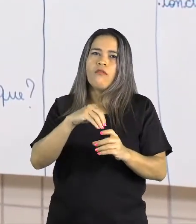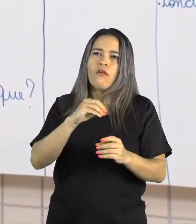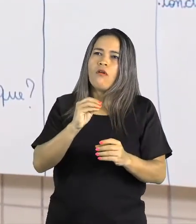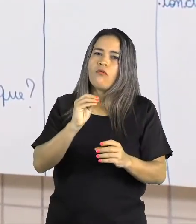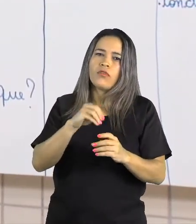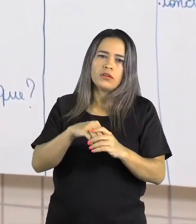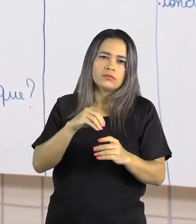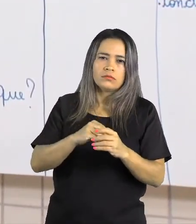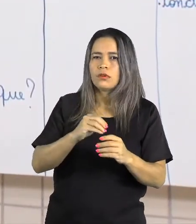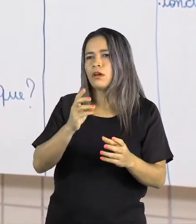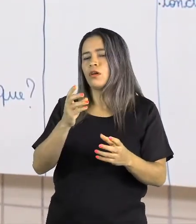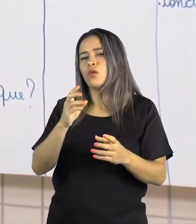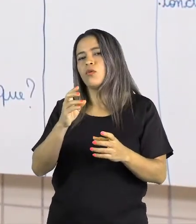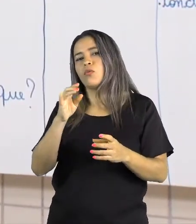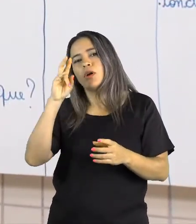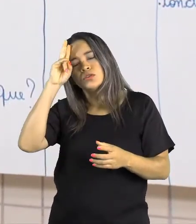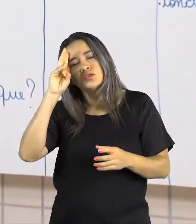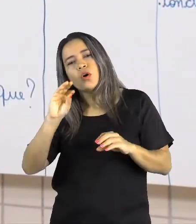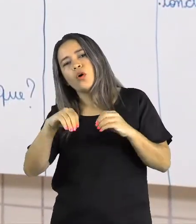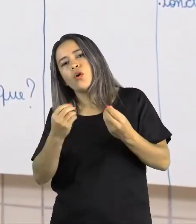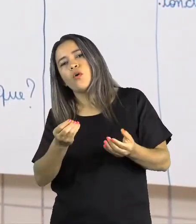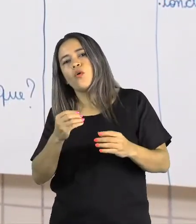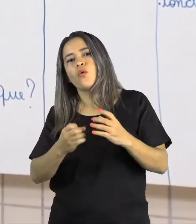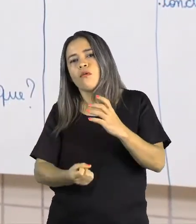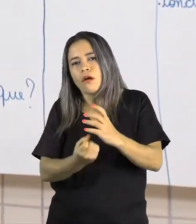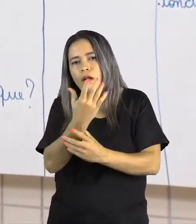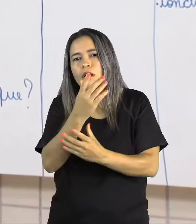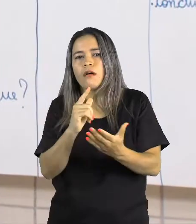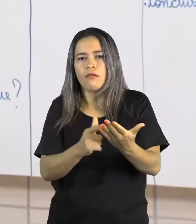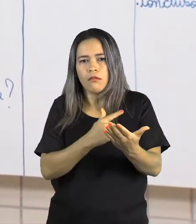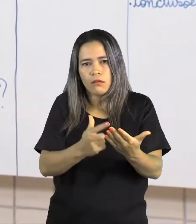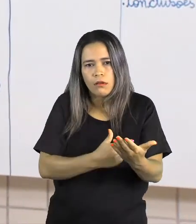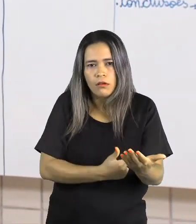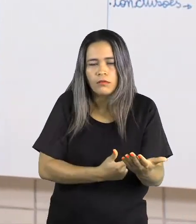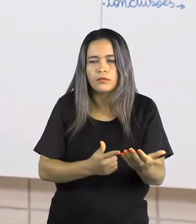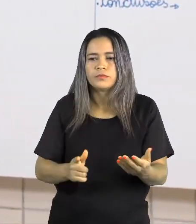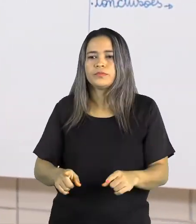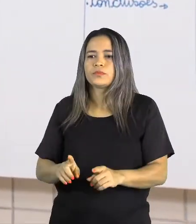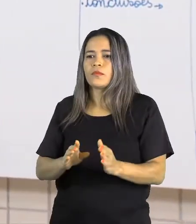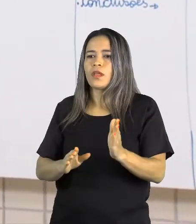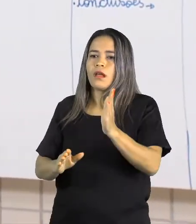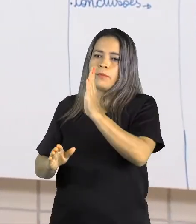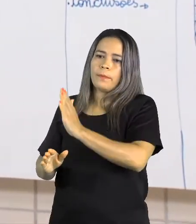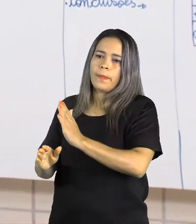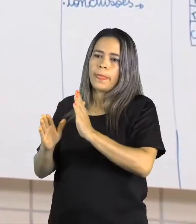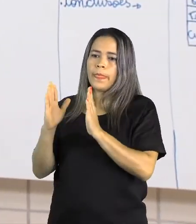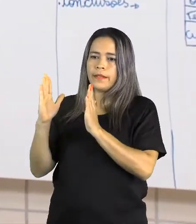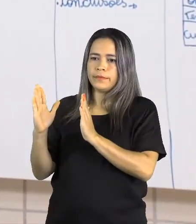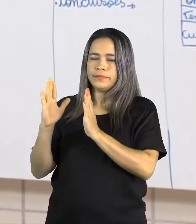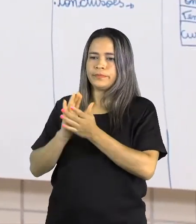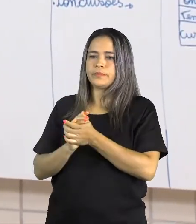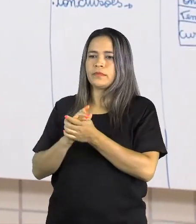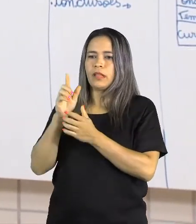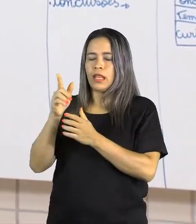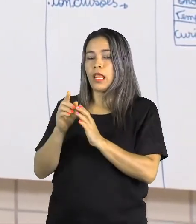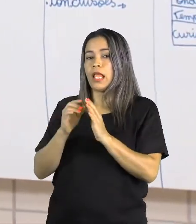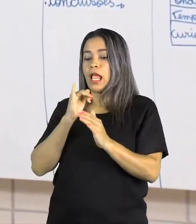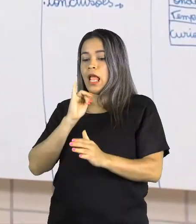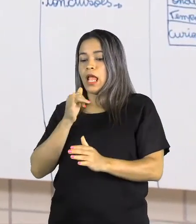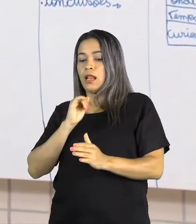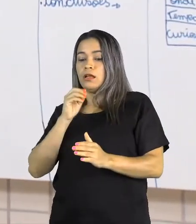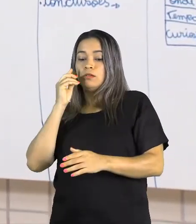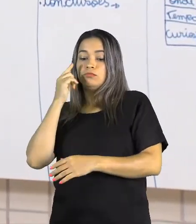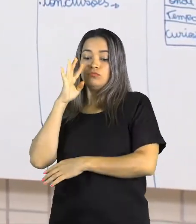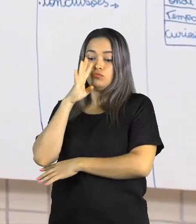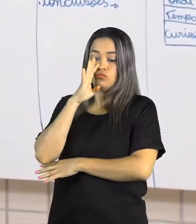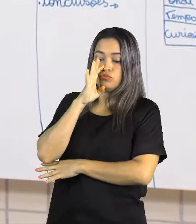livro. É esta estrutura que eu preciso para eles. Eu tenho esse tipo de relato de observação. Eu